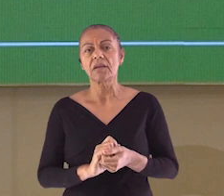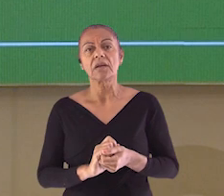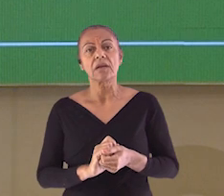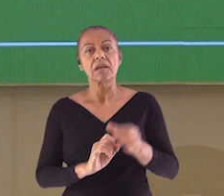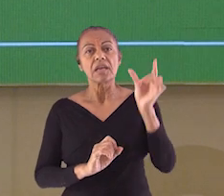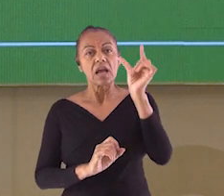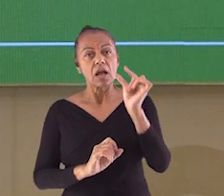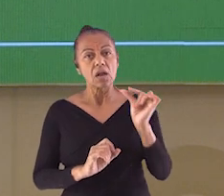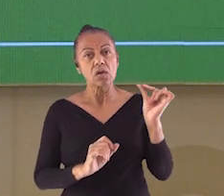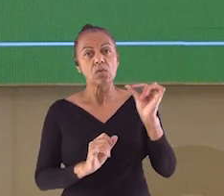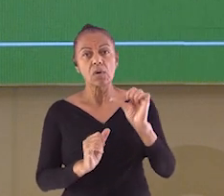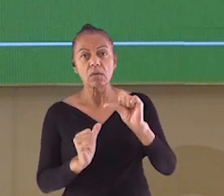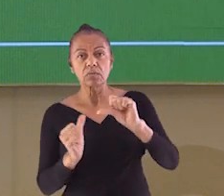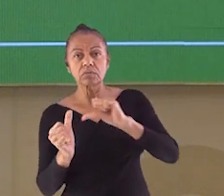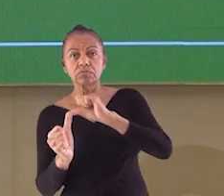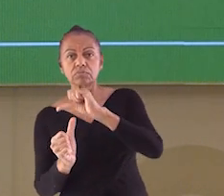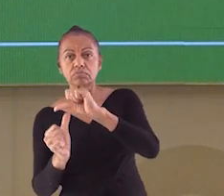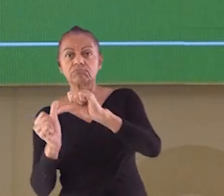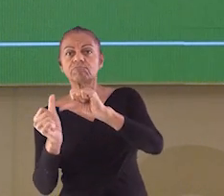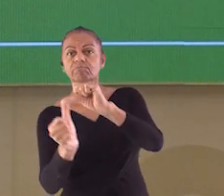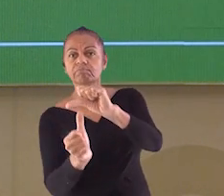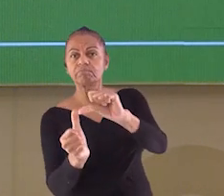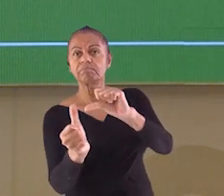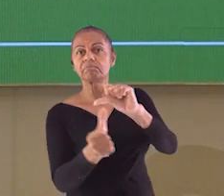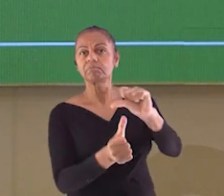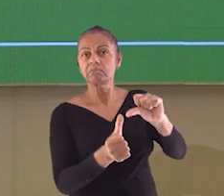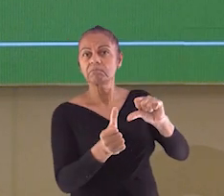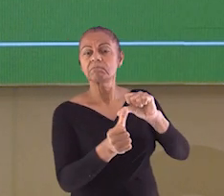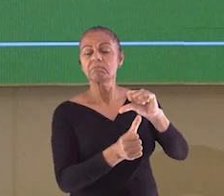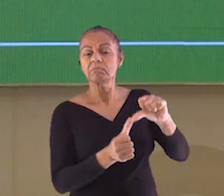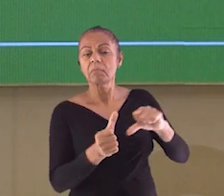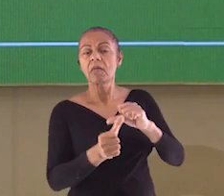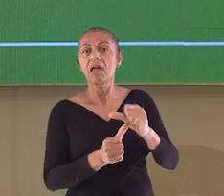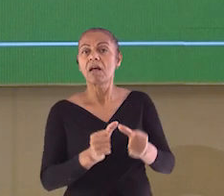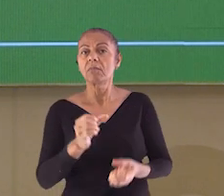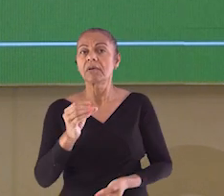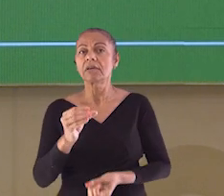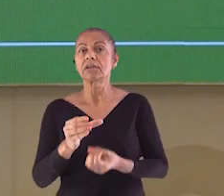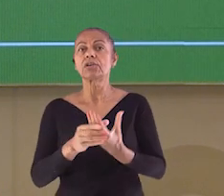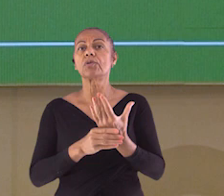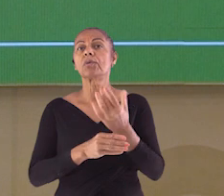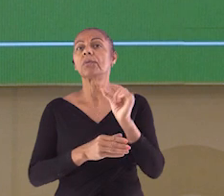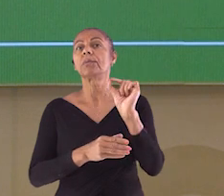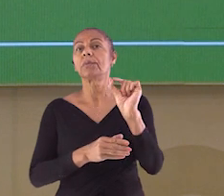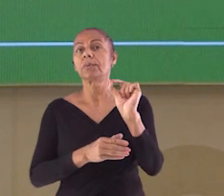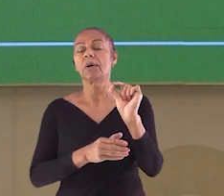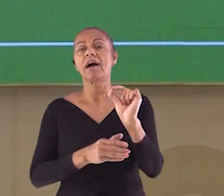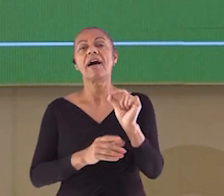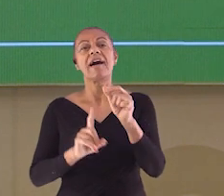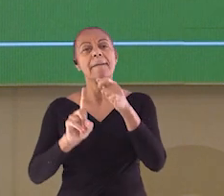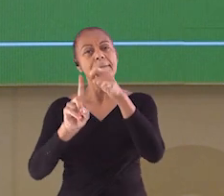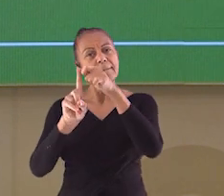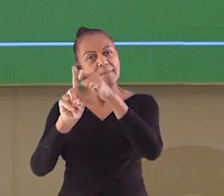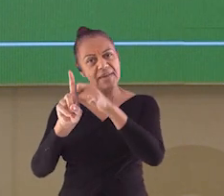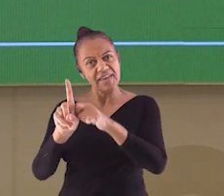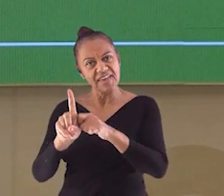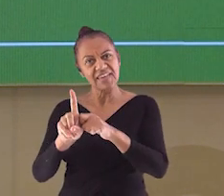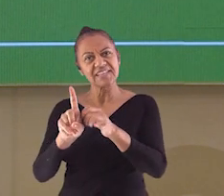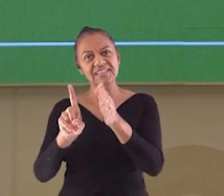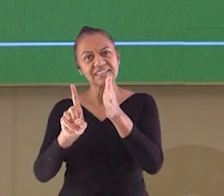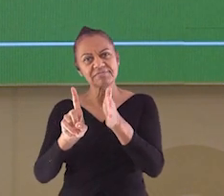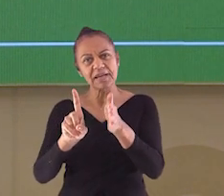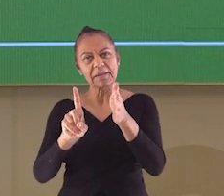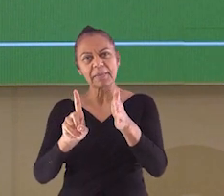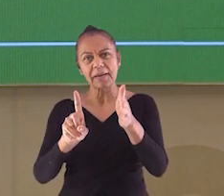dias e meio, com o ciclo da Lua criou-se a divisão dos meses. Por isso, eles possuem duração